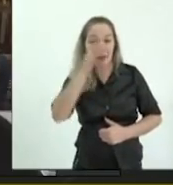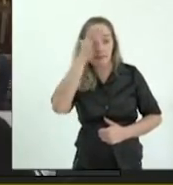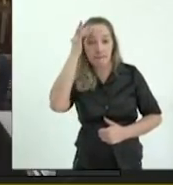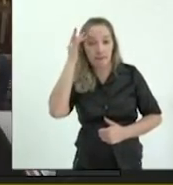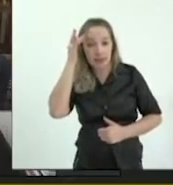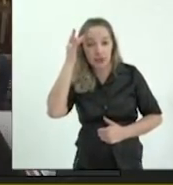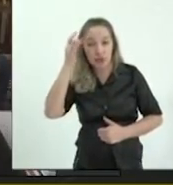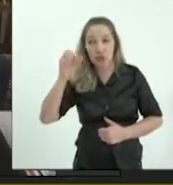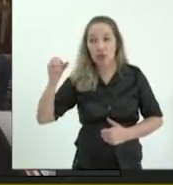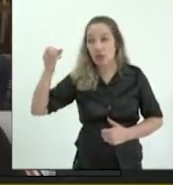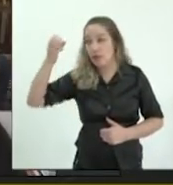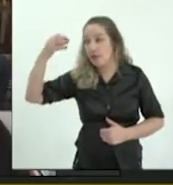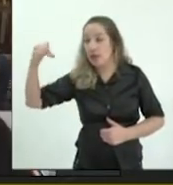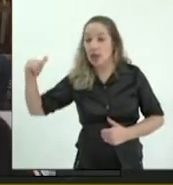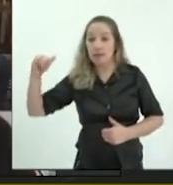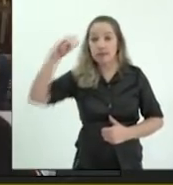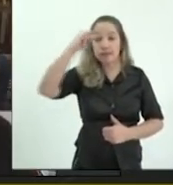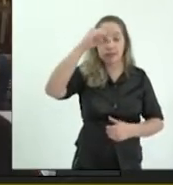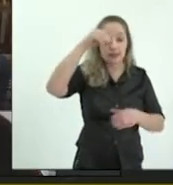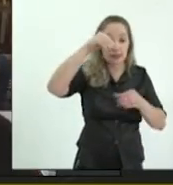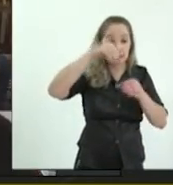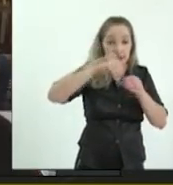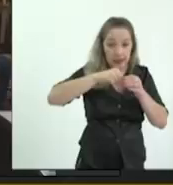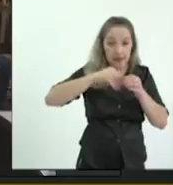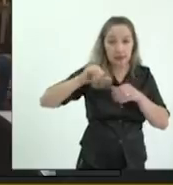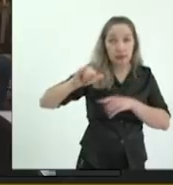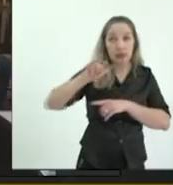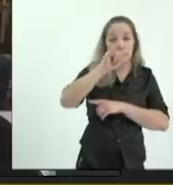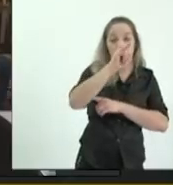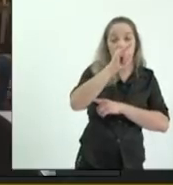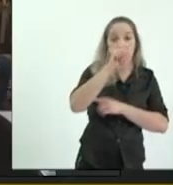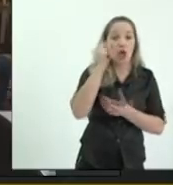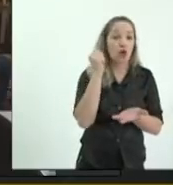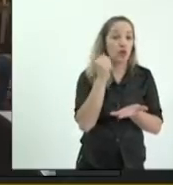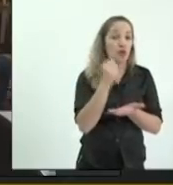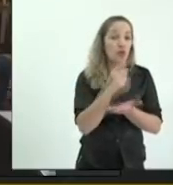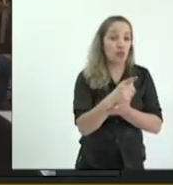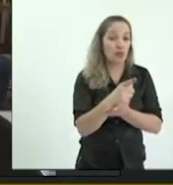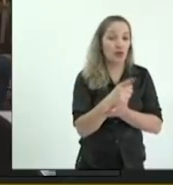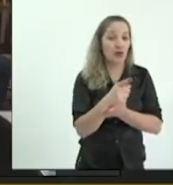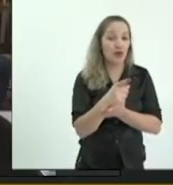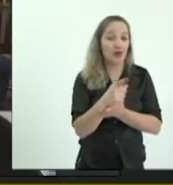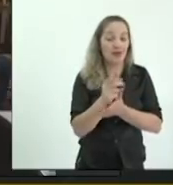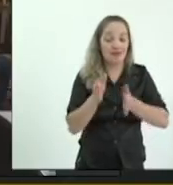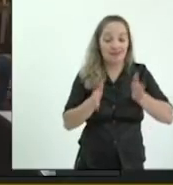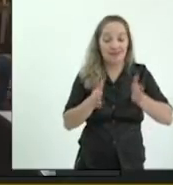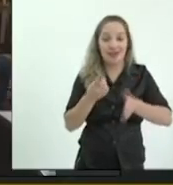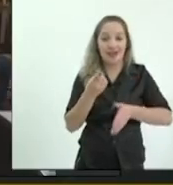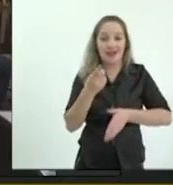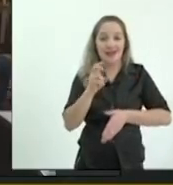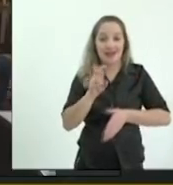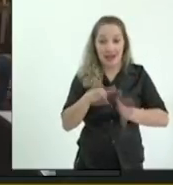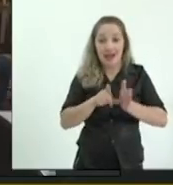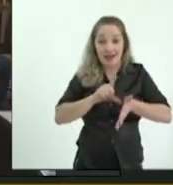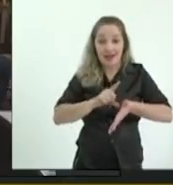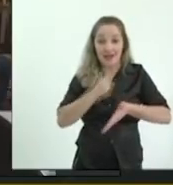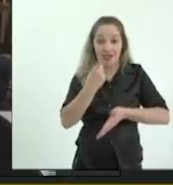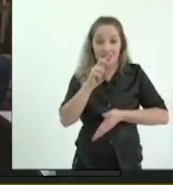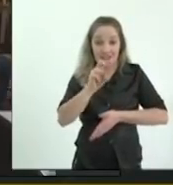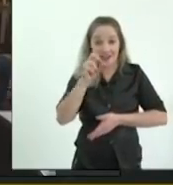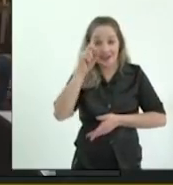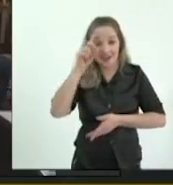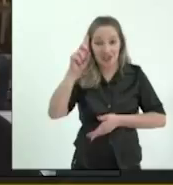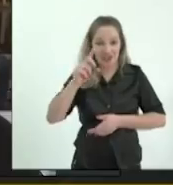doméstico, compraram nos últimos 15 dias. Normalmente, esse percentual, antes da pandemia, era de 30%. Então, está todo